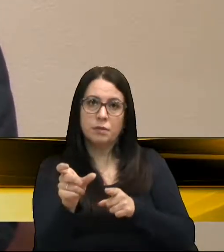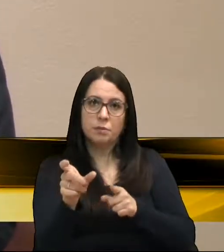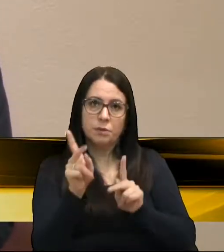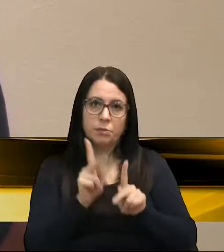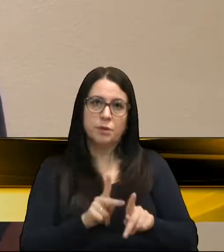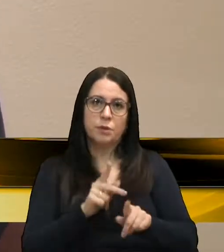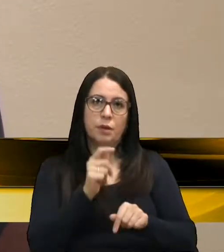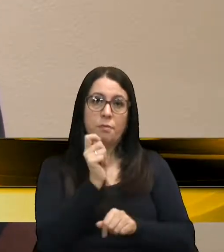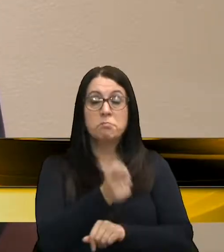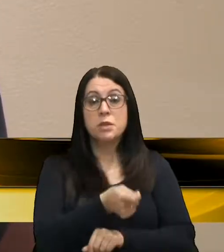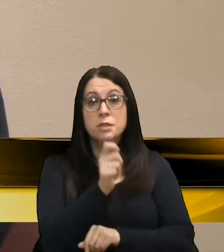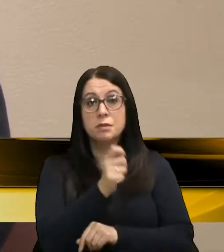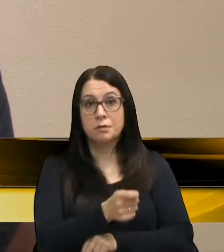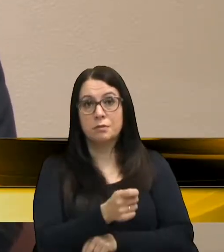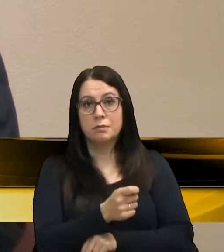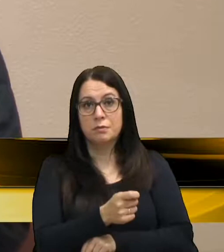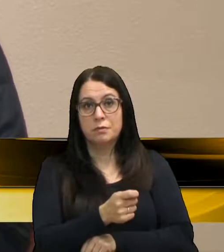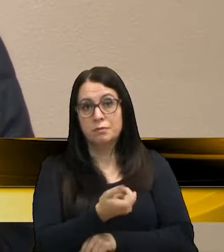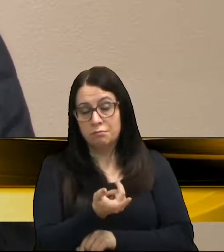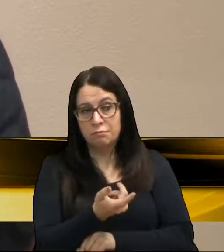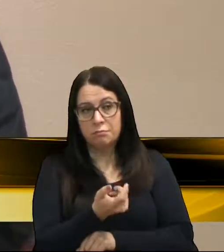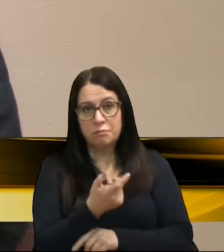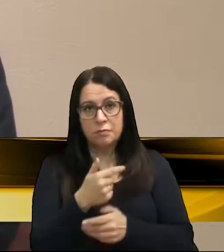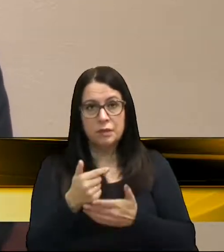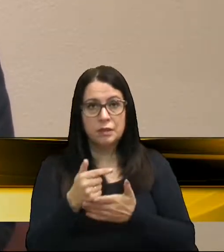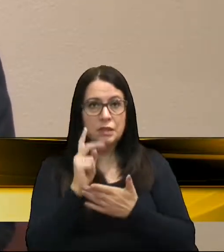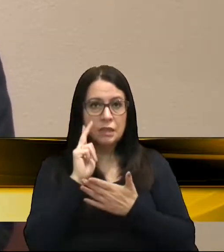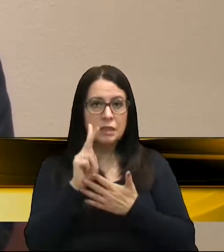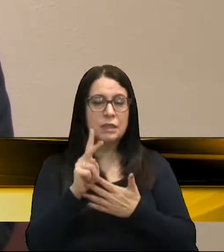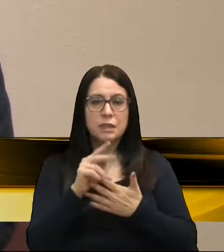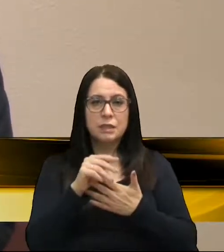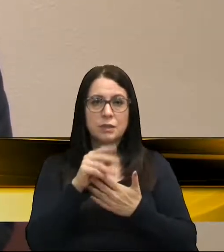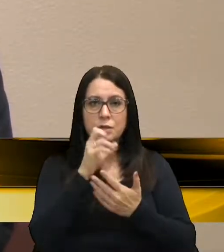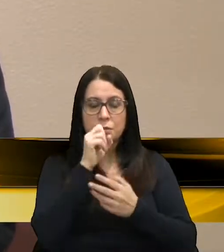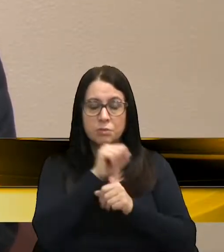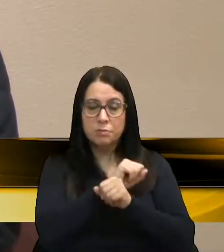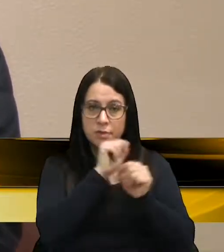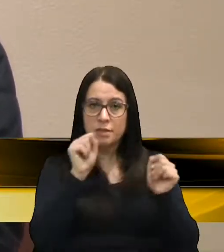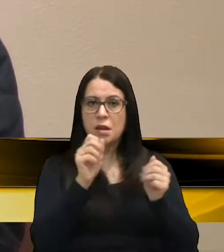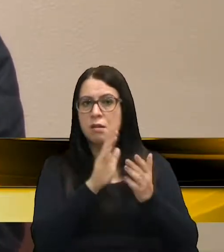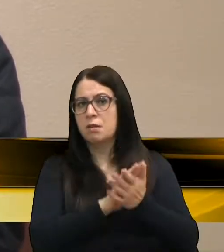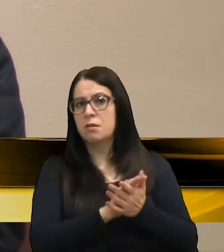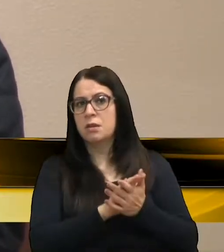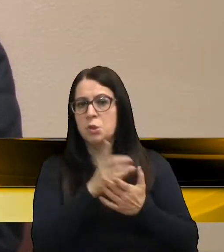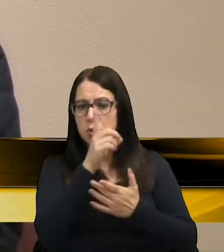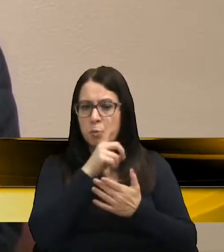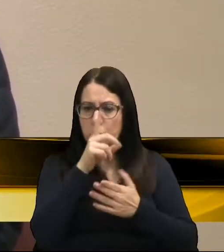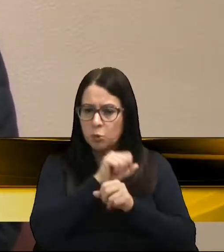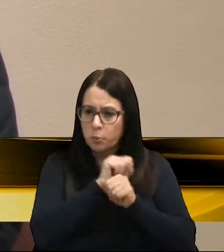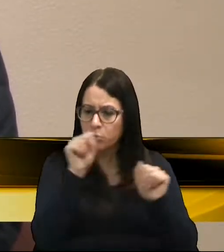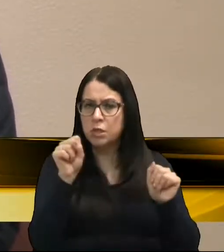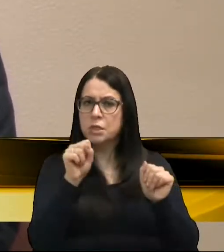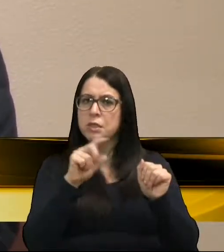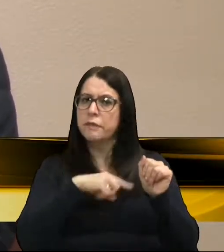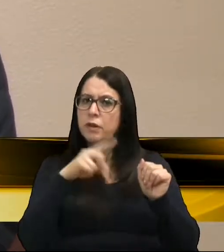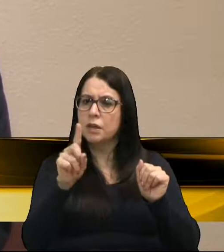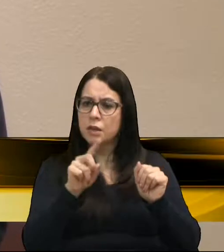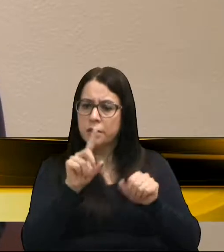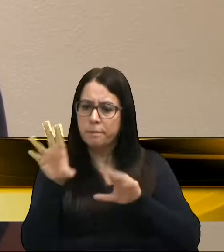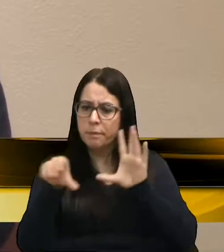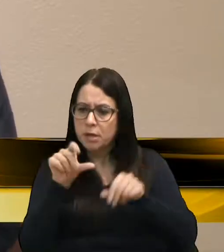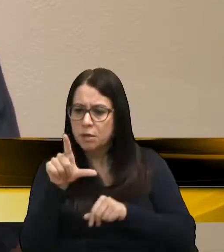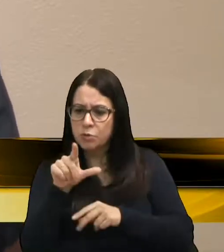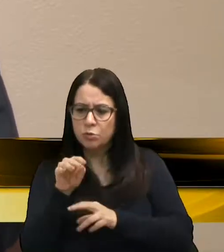pessoas pescarem. Então, assim, e eles no sábado de manhã, domingo de manhã, estavam lá recolhendo um